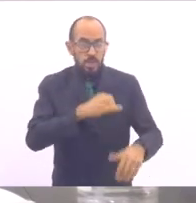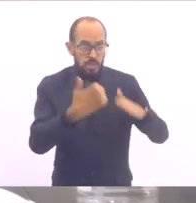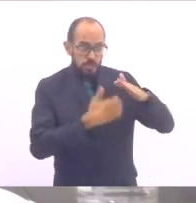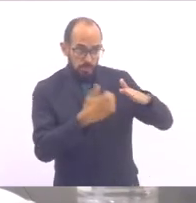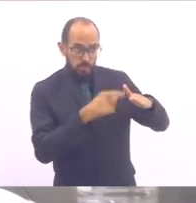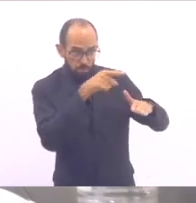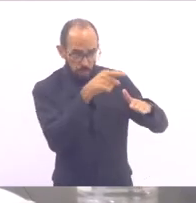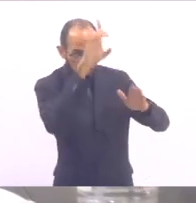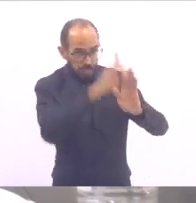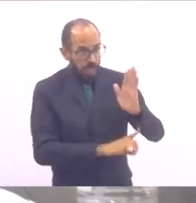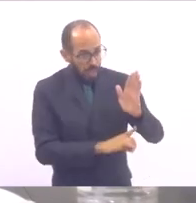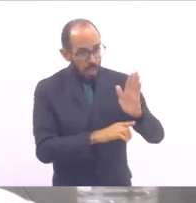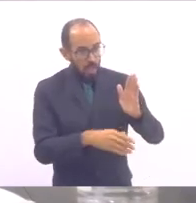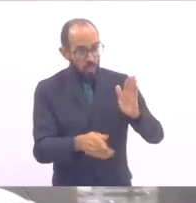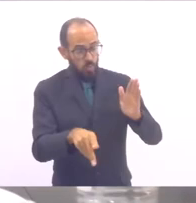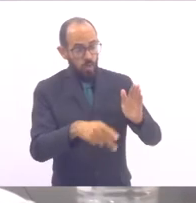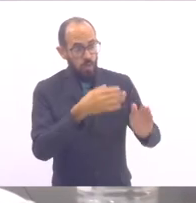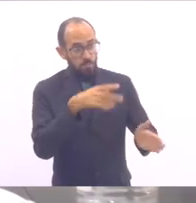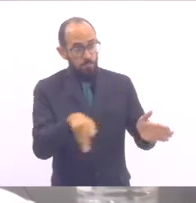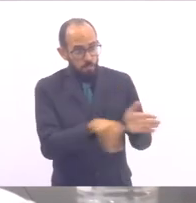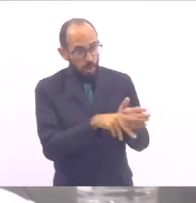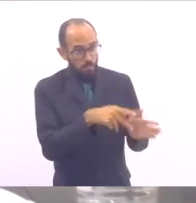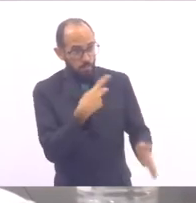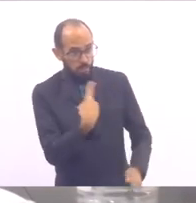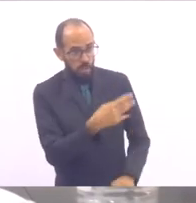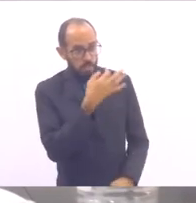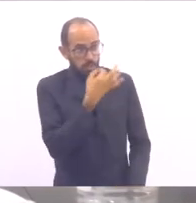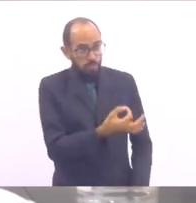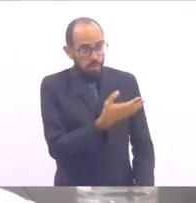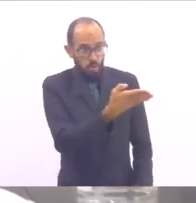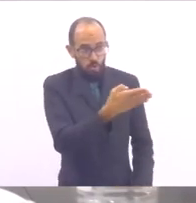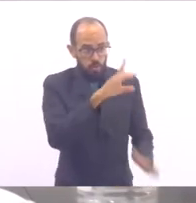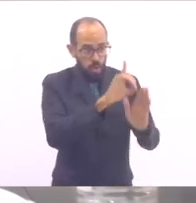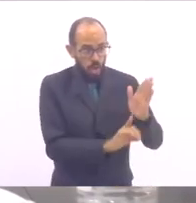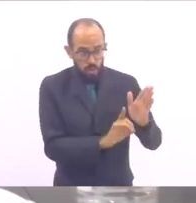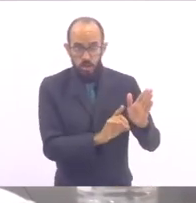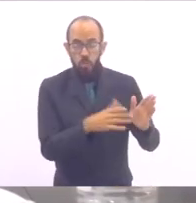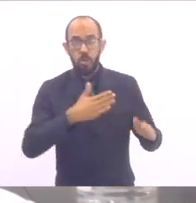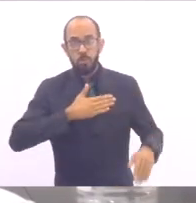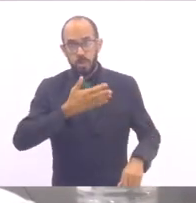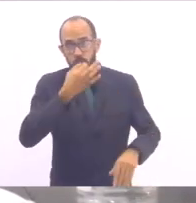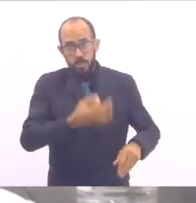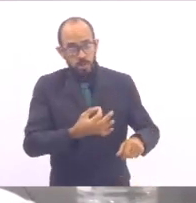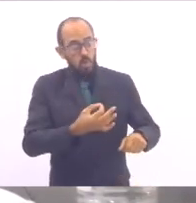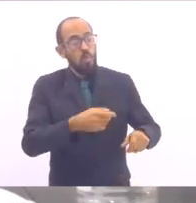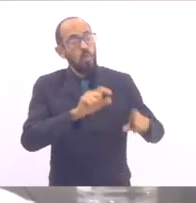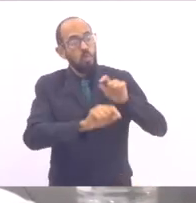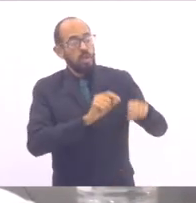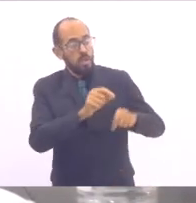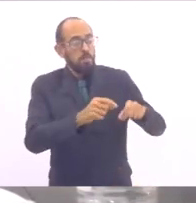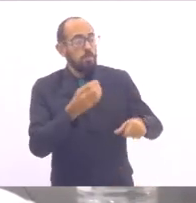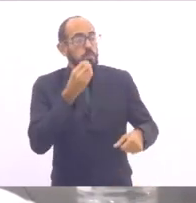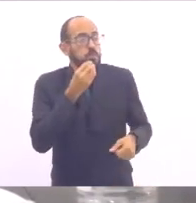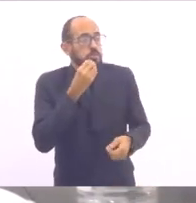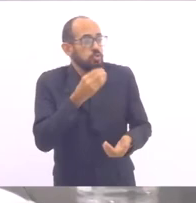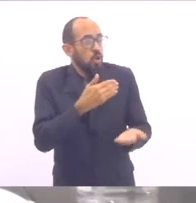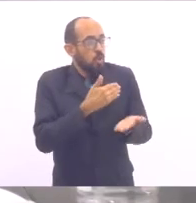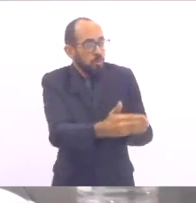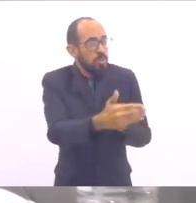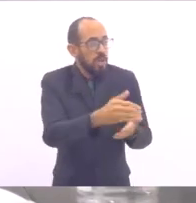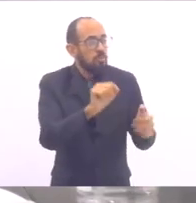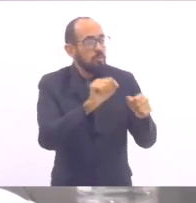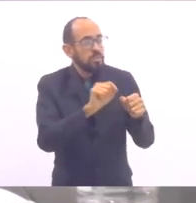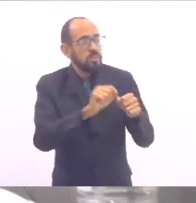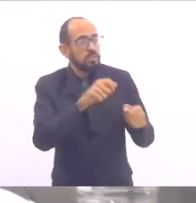empresas declararam, eu entendo que nada impede de começar a fazer